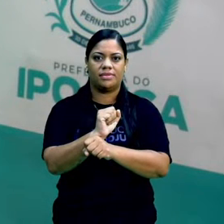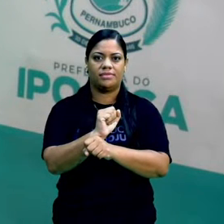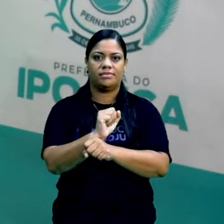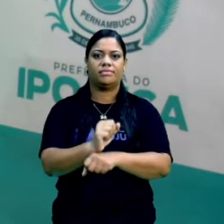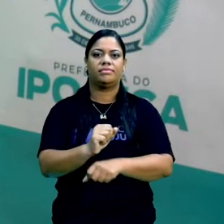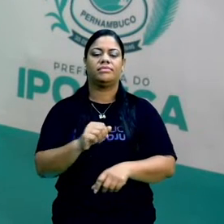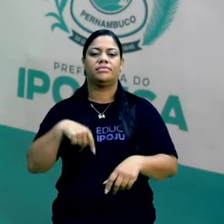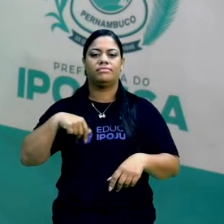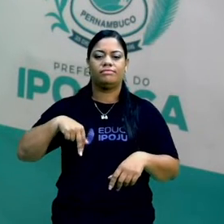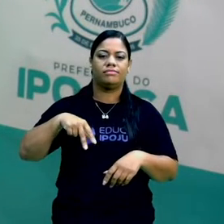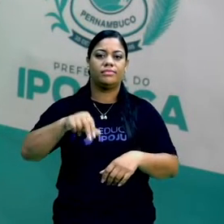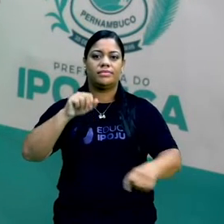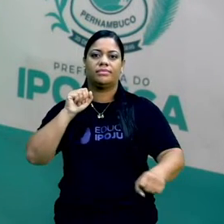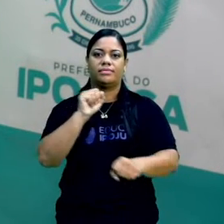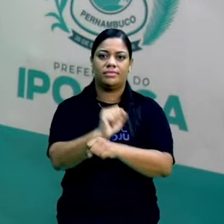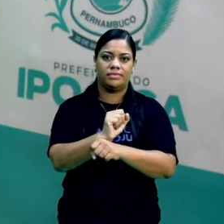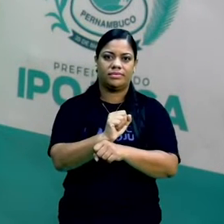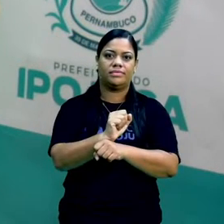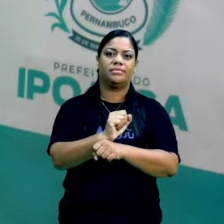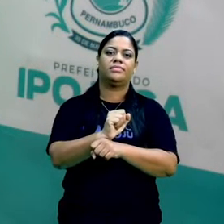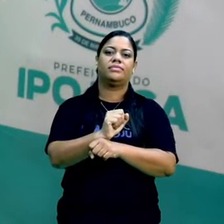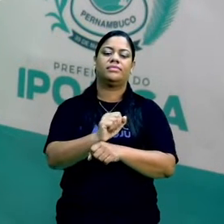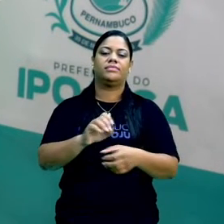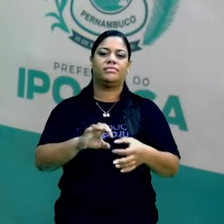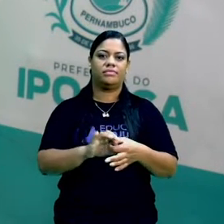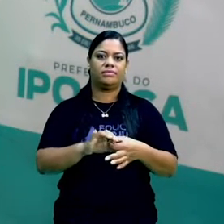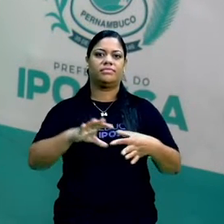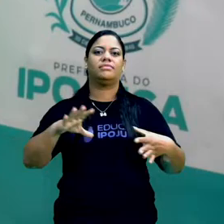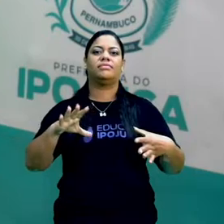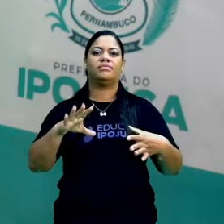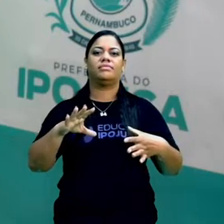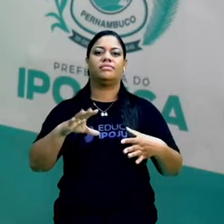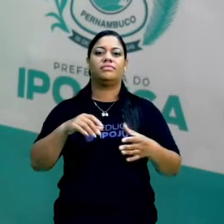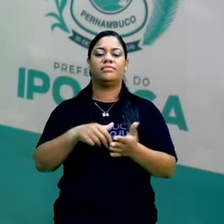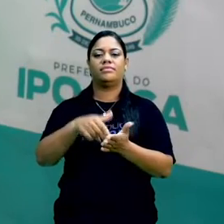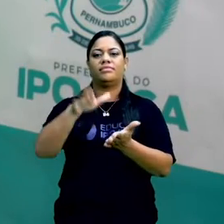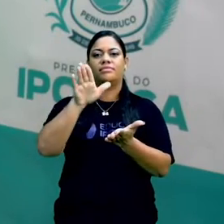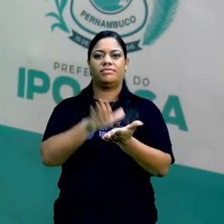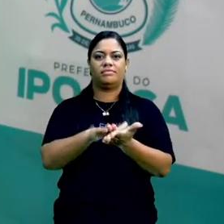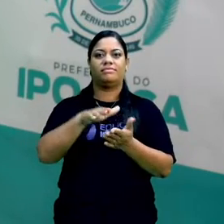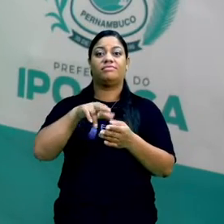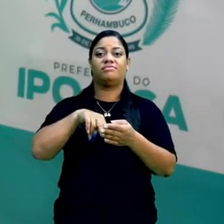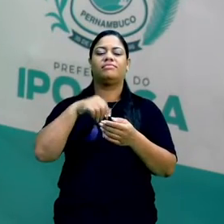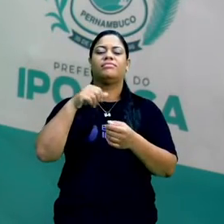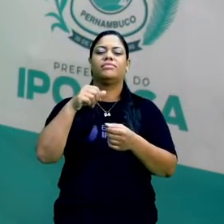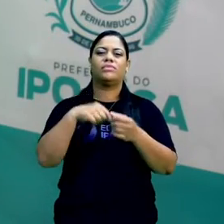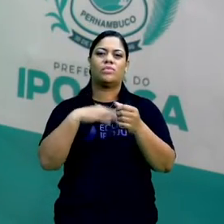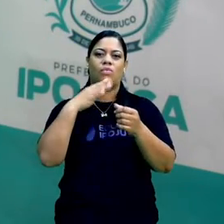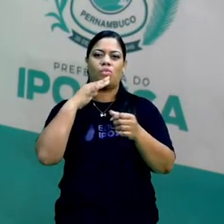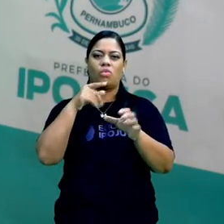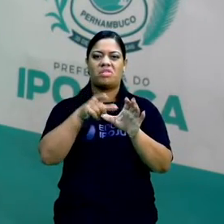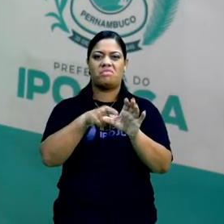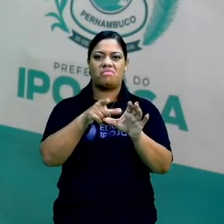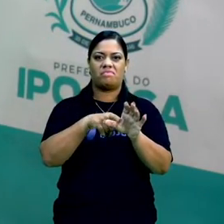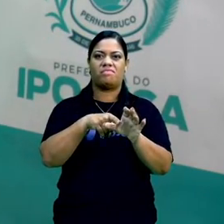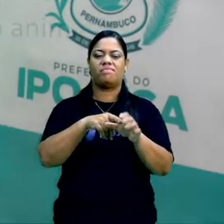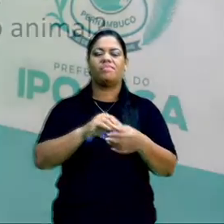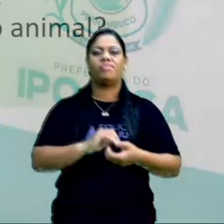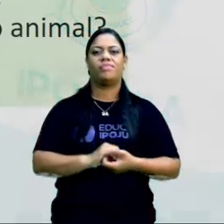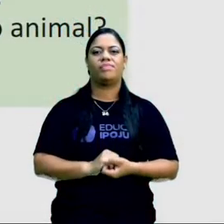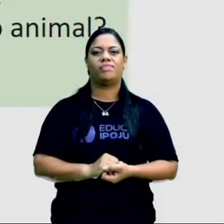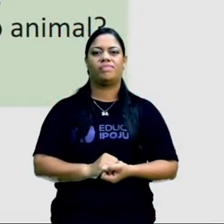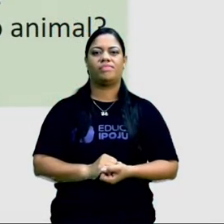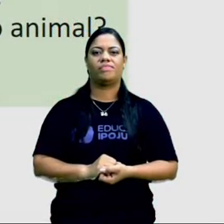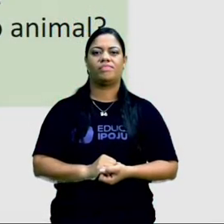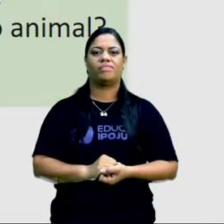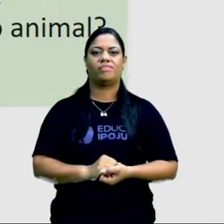Ah, estava andando, né? E tá para trás. Até que ele levou um escorregão e machucou. Então, vamos lá.